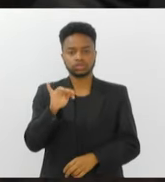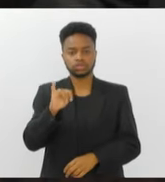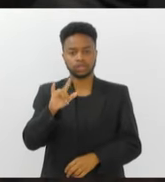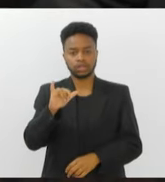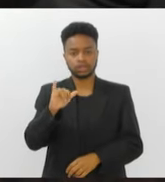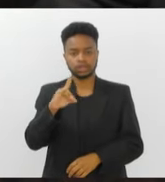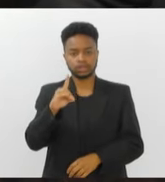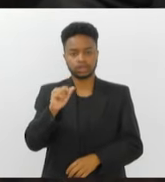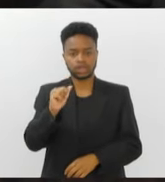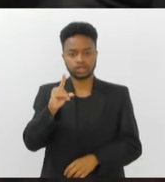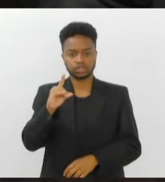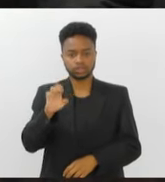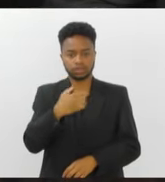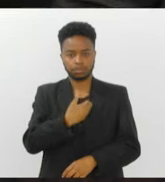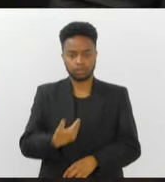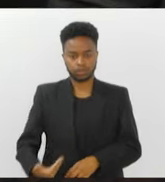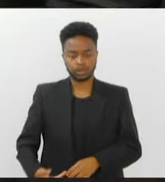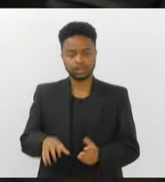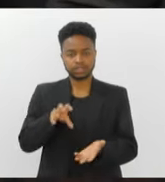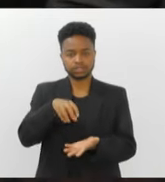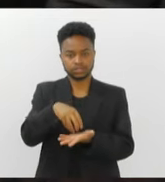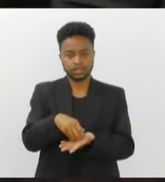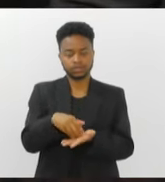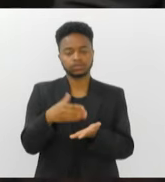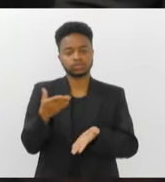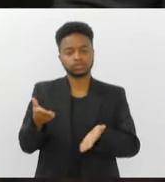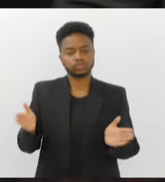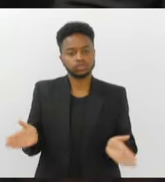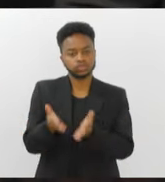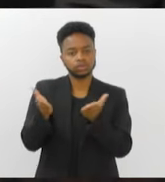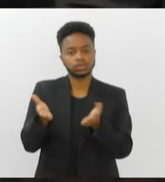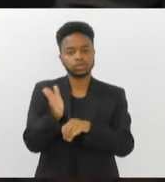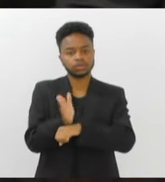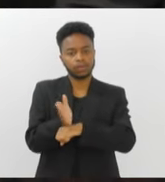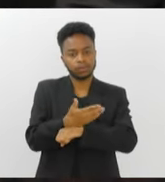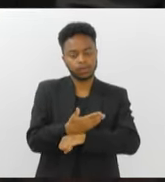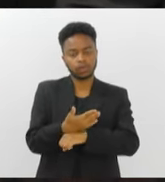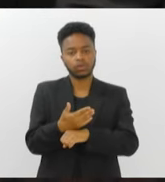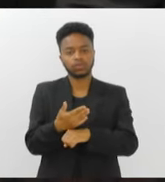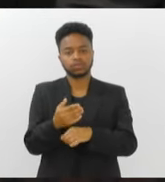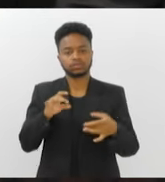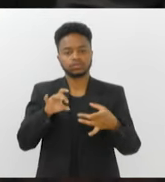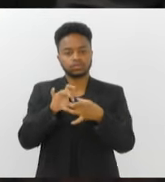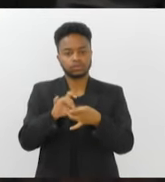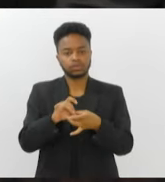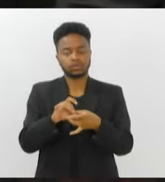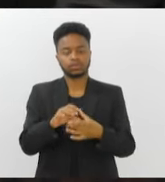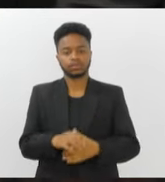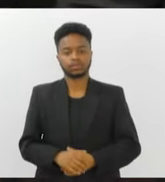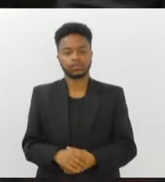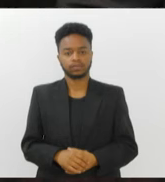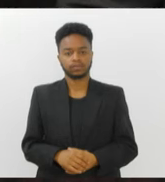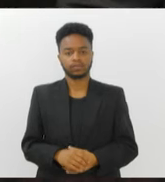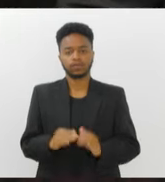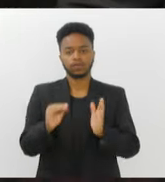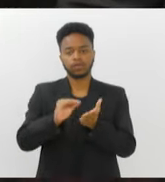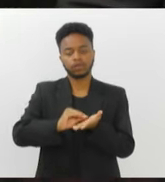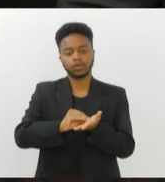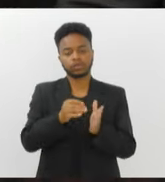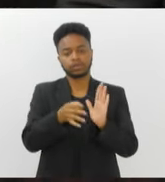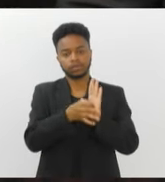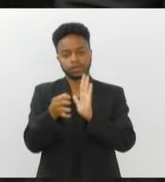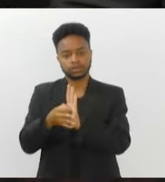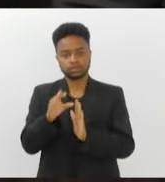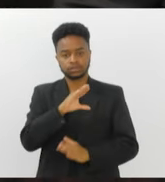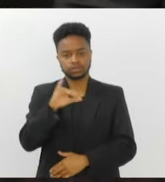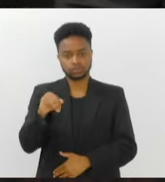Estimulação Precoce e Integração Sensorial, CEPIS, Juan Gabriel. Pendendo de pareceres das comissões Constituição